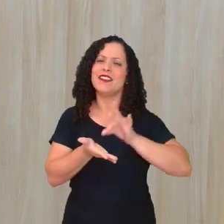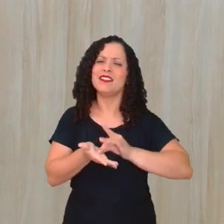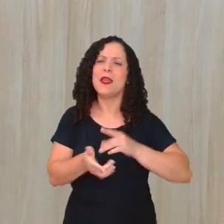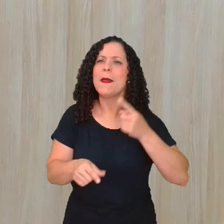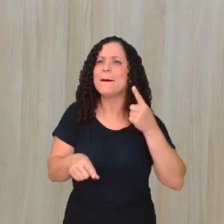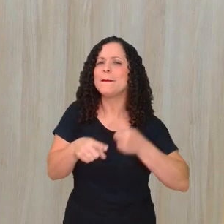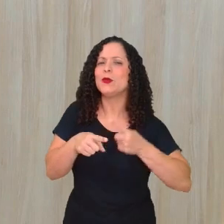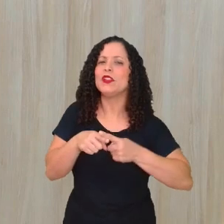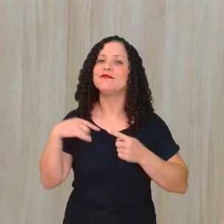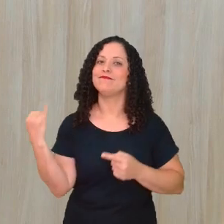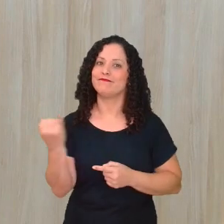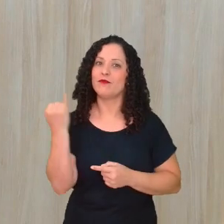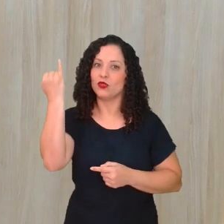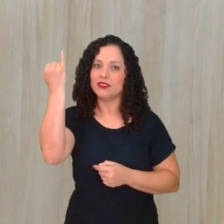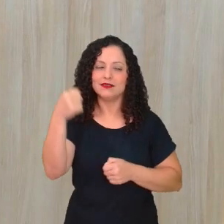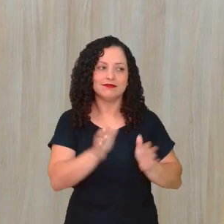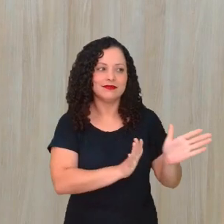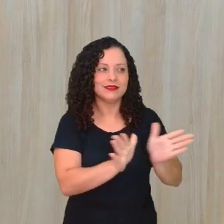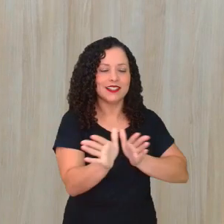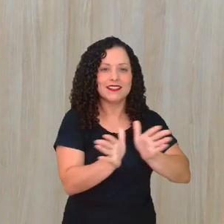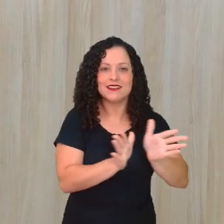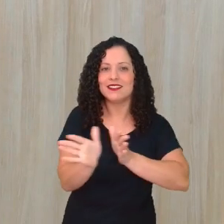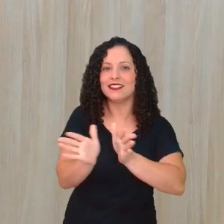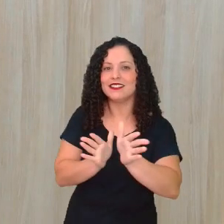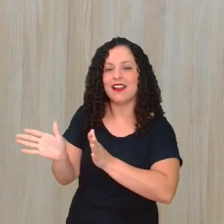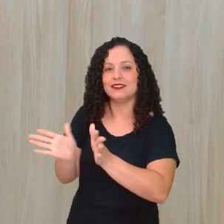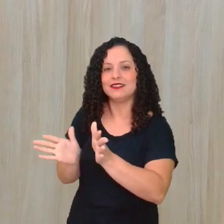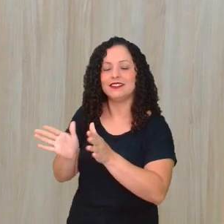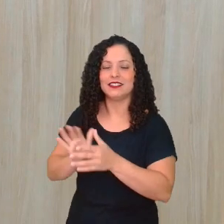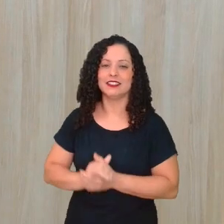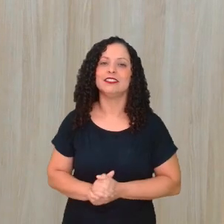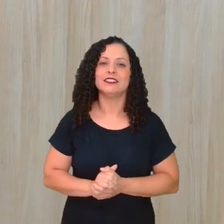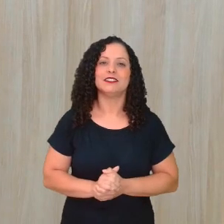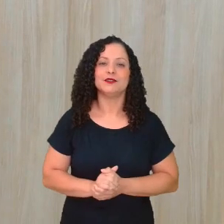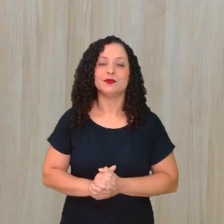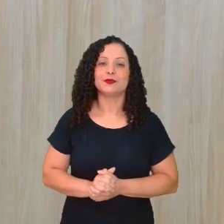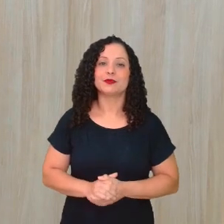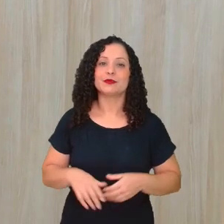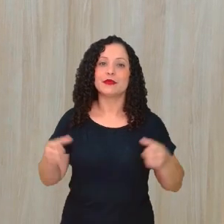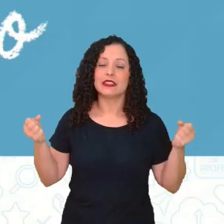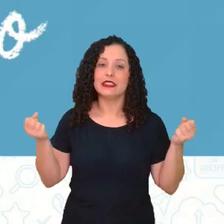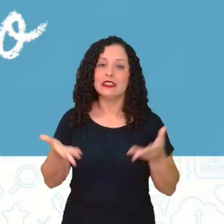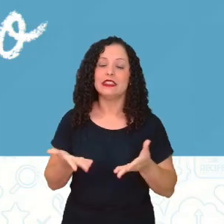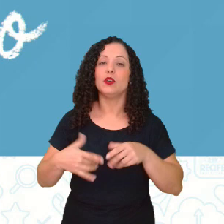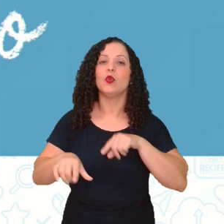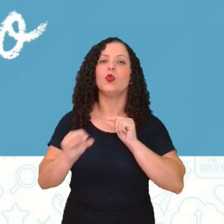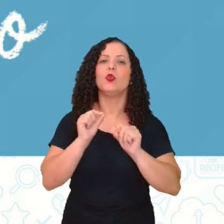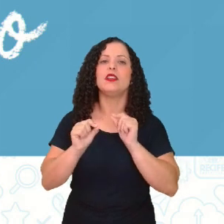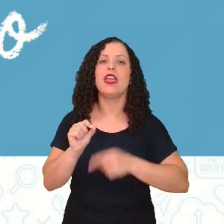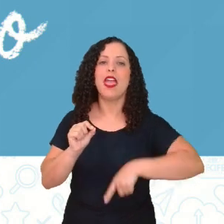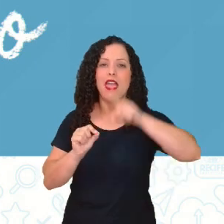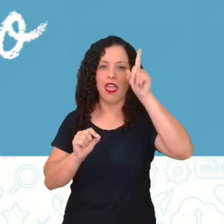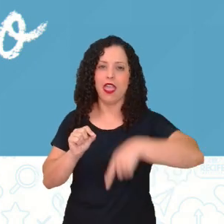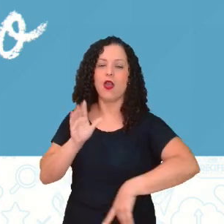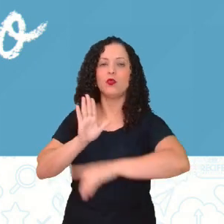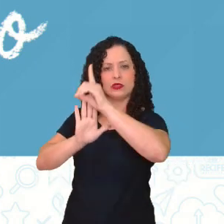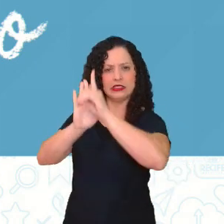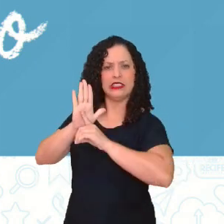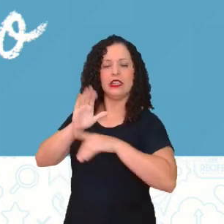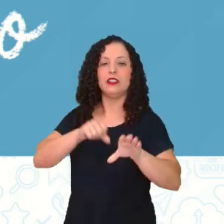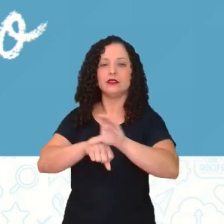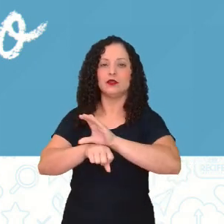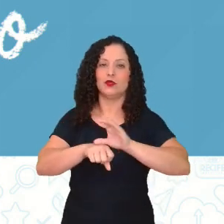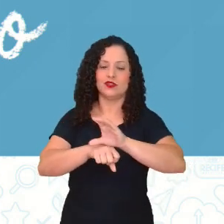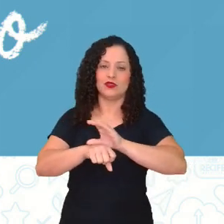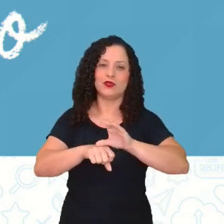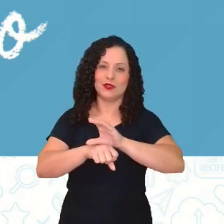importante, né, a gente garantir a acessibilidade? Porque, né, inclusão é um direito, né,